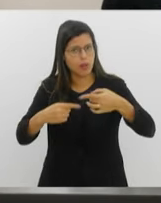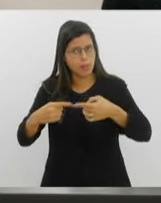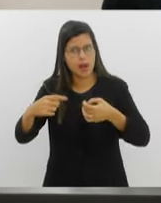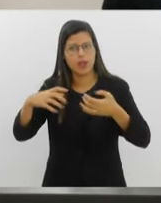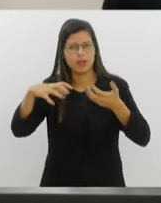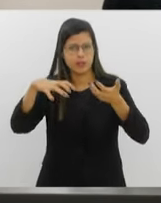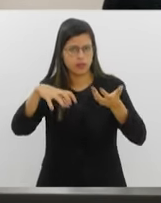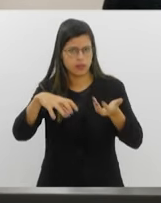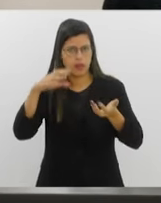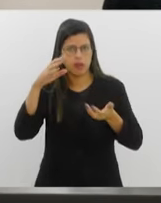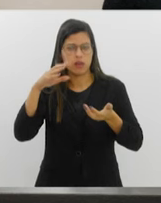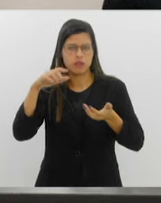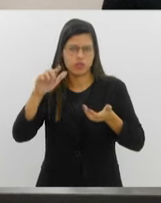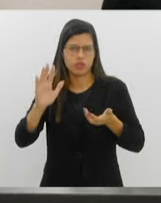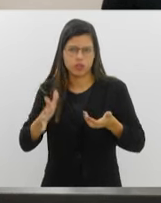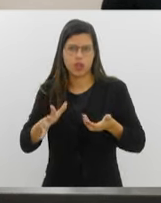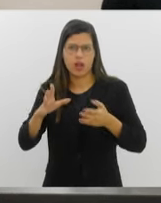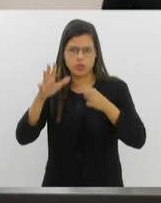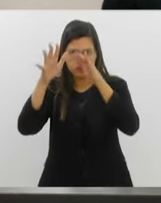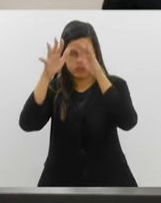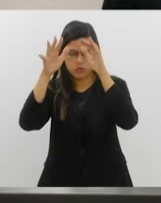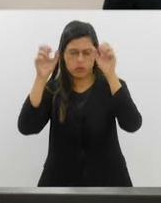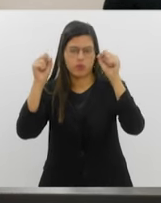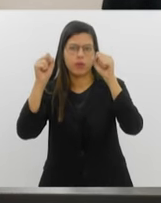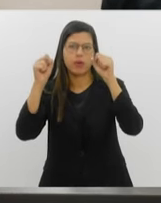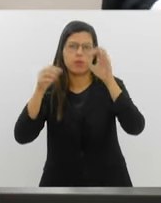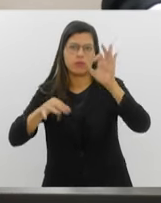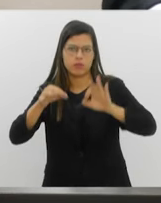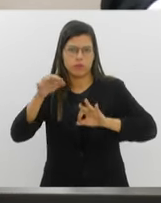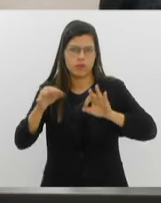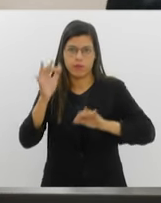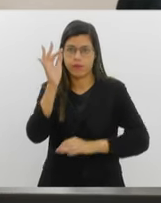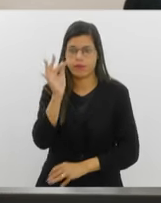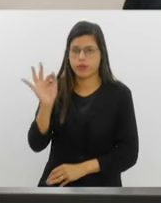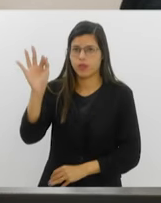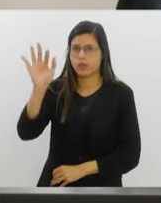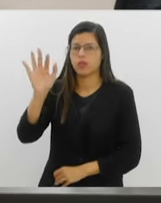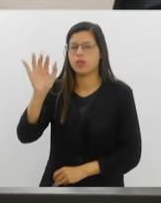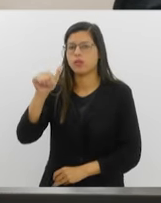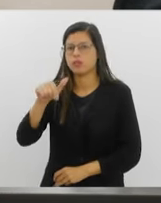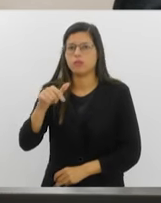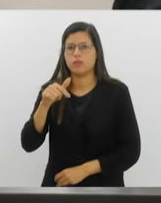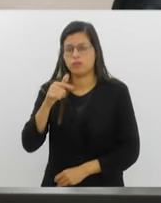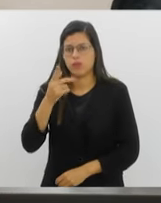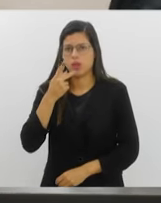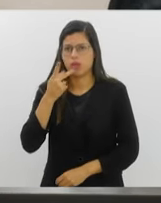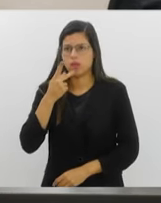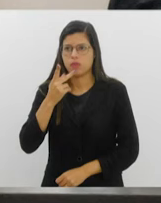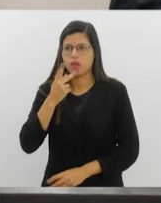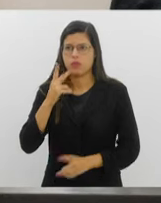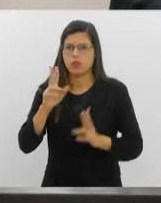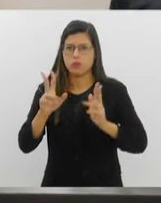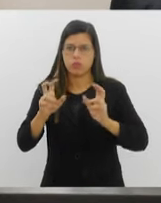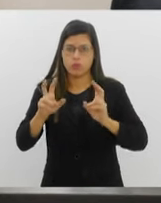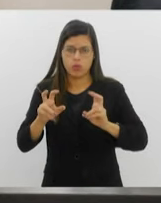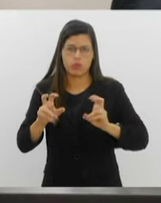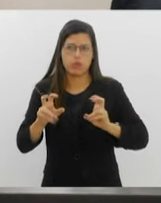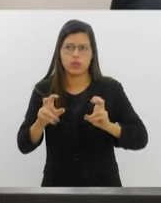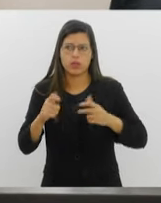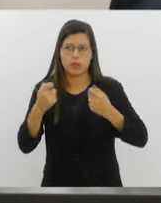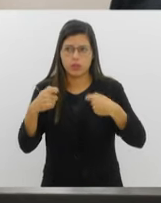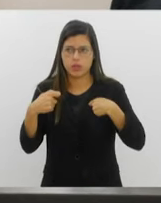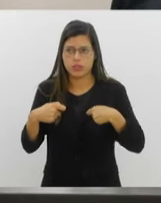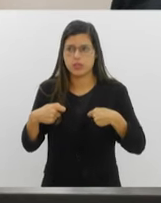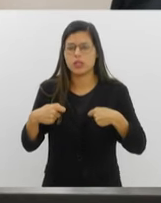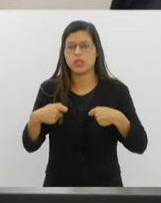parar, obviamente, no Supremo Tribunal Federal. E o Supremo Tribunal Federal faz menção ao fato de que deve o